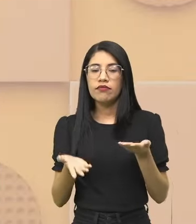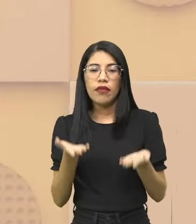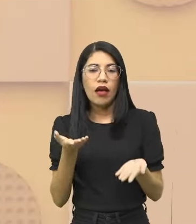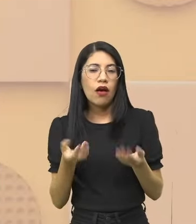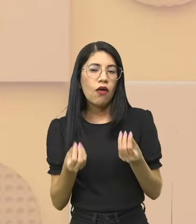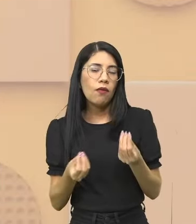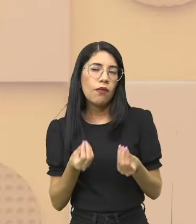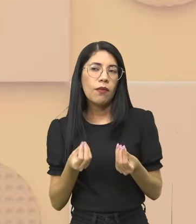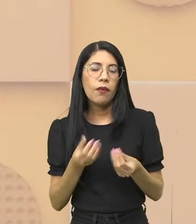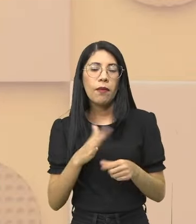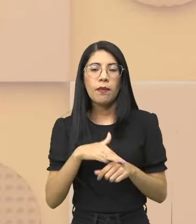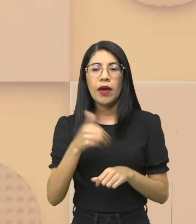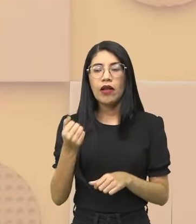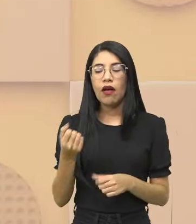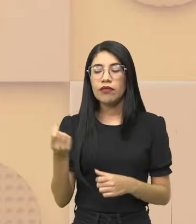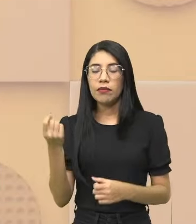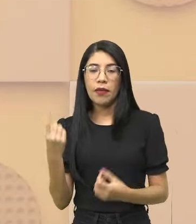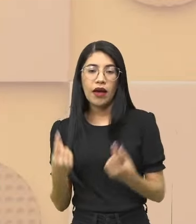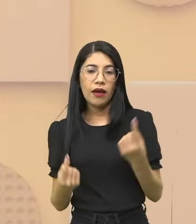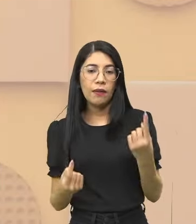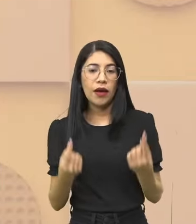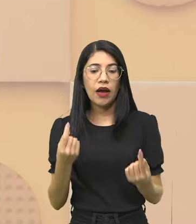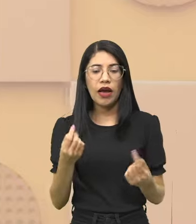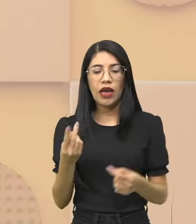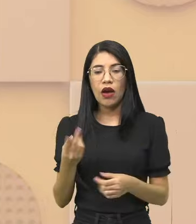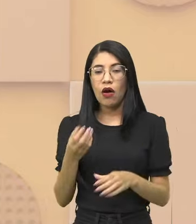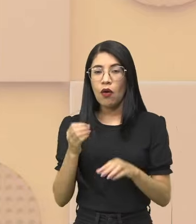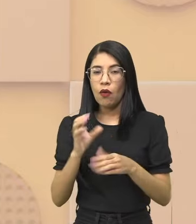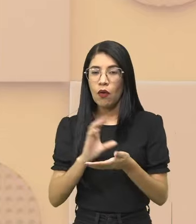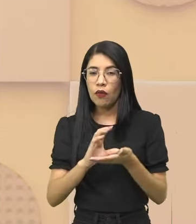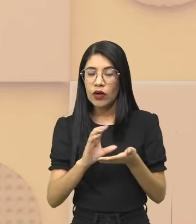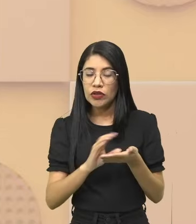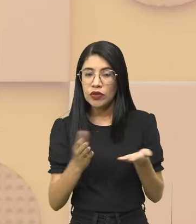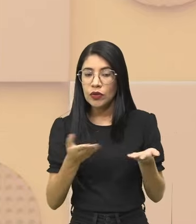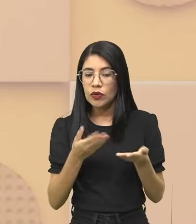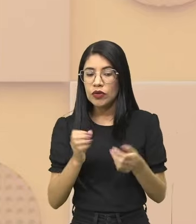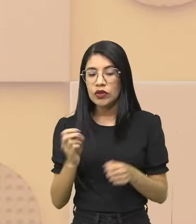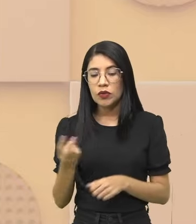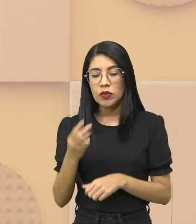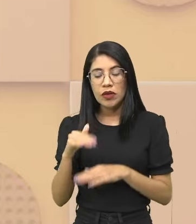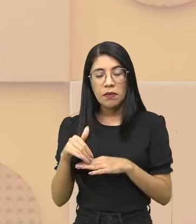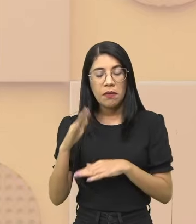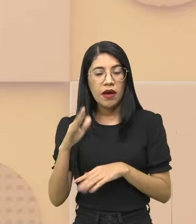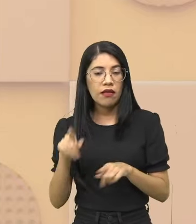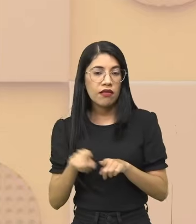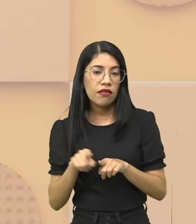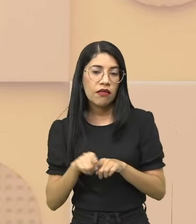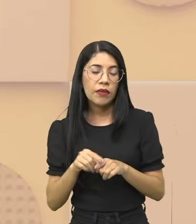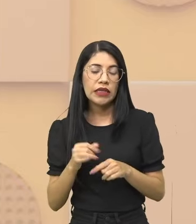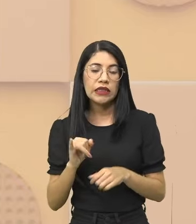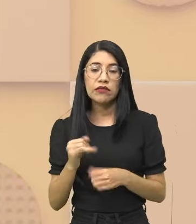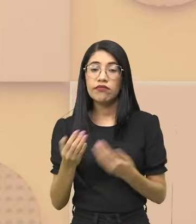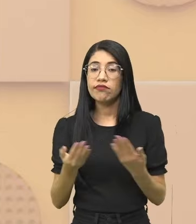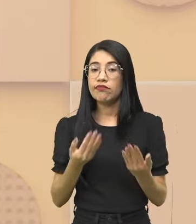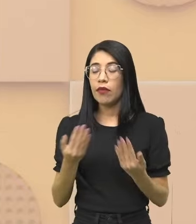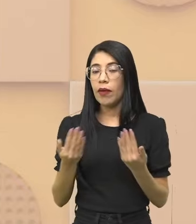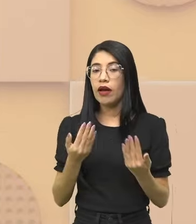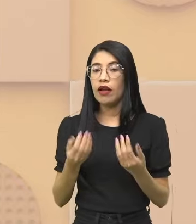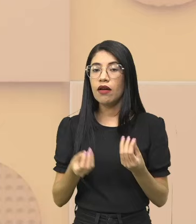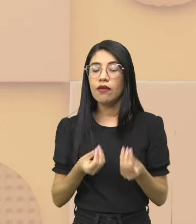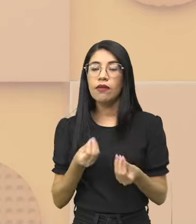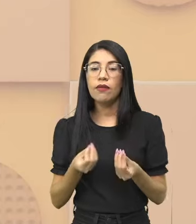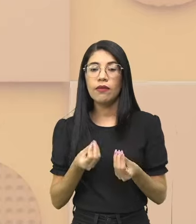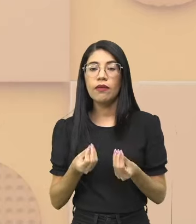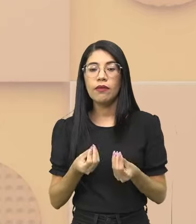melhor. Eu fazer esse investimento hoje, se eu tenho ali um alto consumo, com relação ao consumo de energia